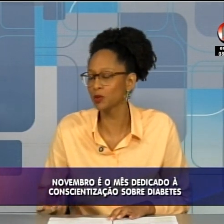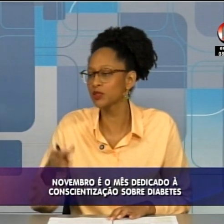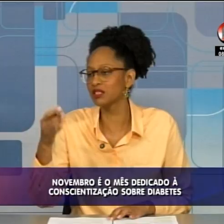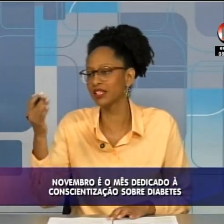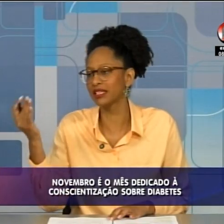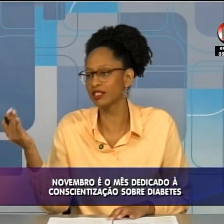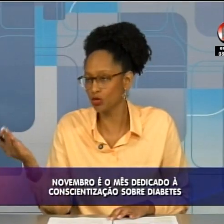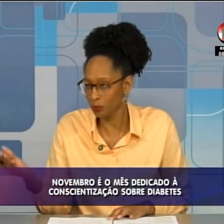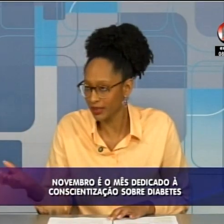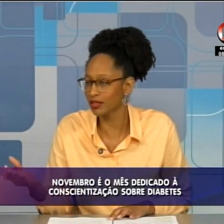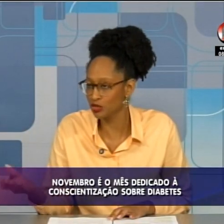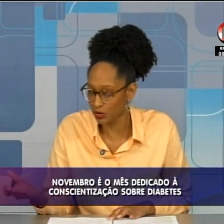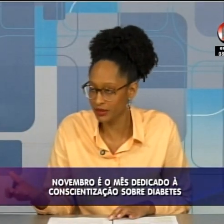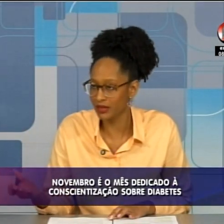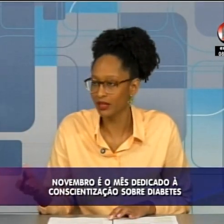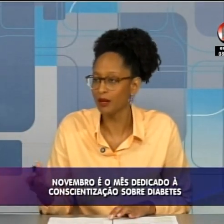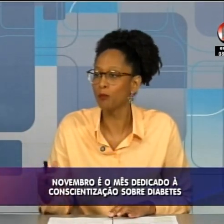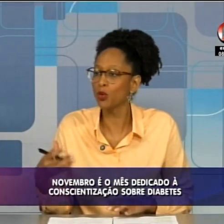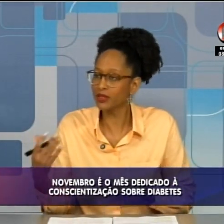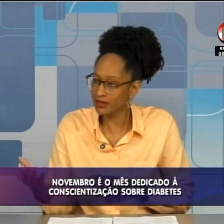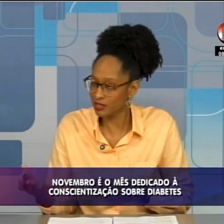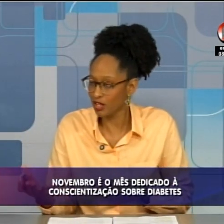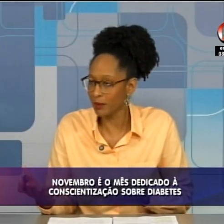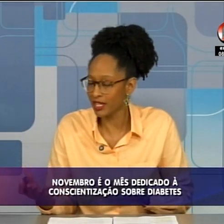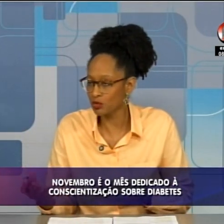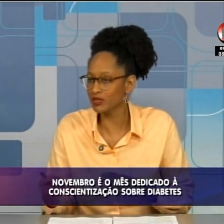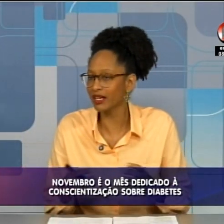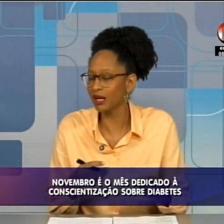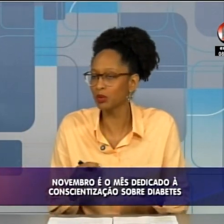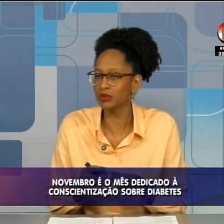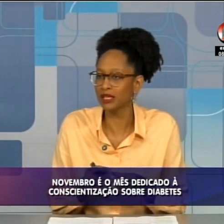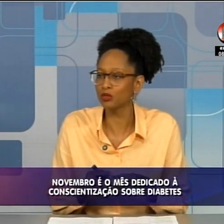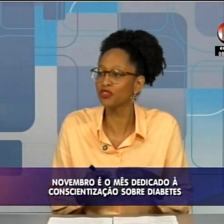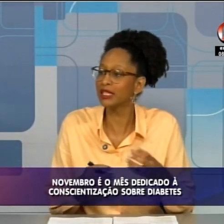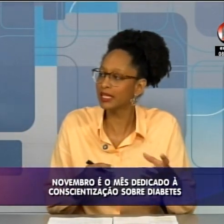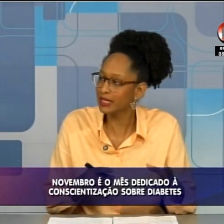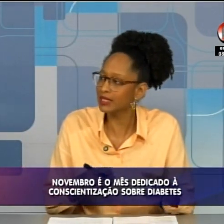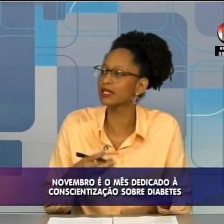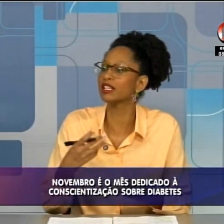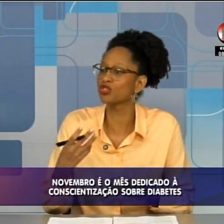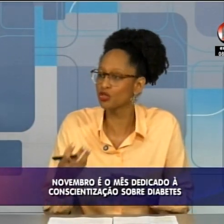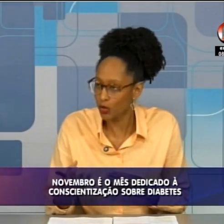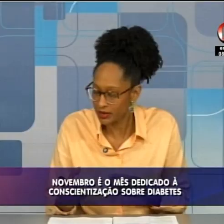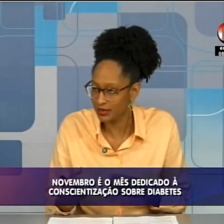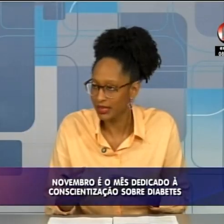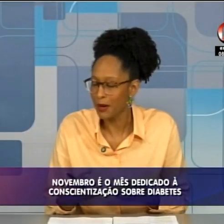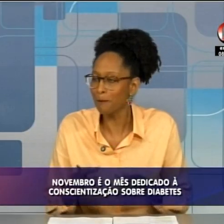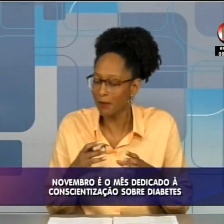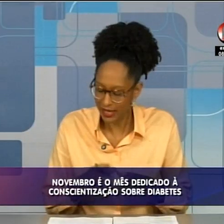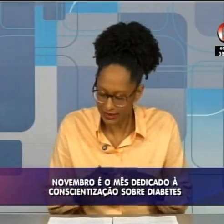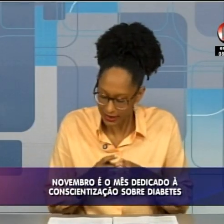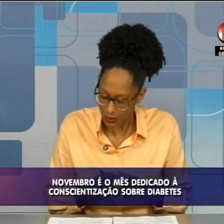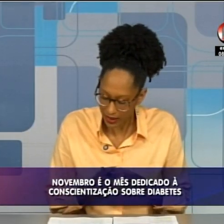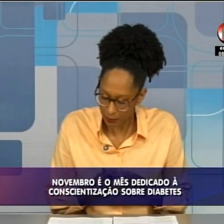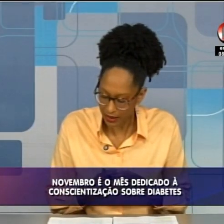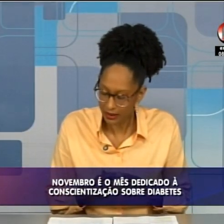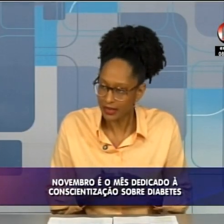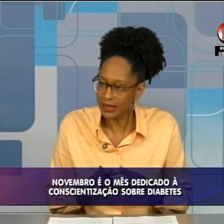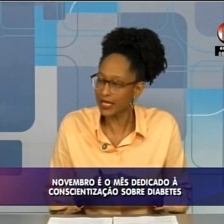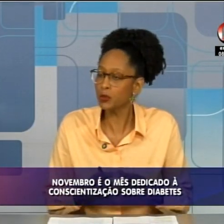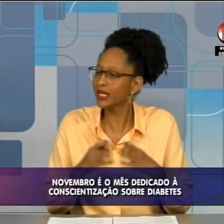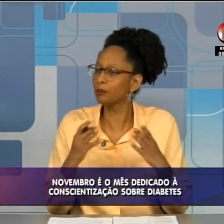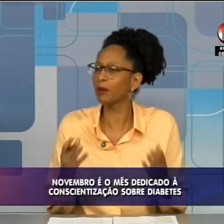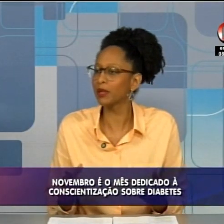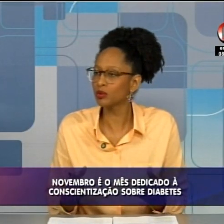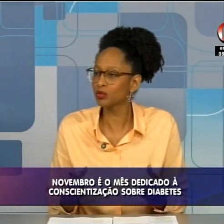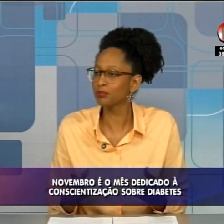falando inclusive aqui das complicações. Muitos diabéticos acabam tendo feridas, lesões, mas aqui no HB